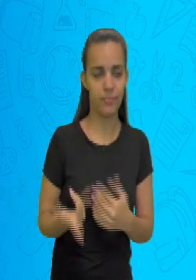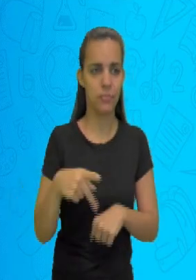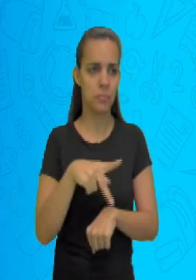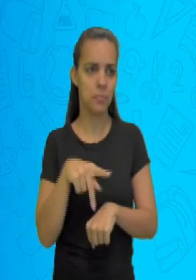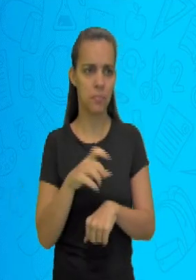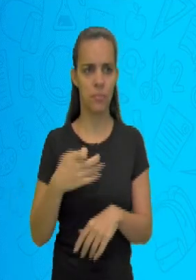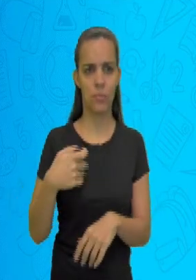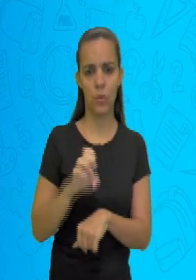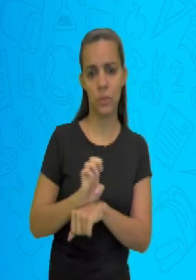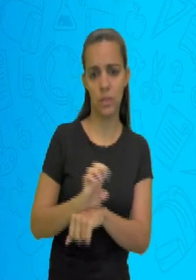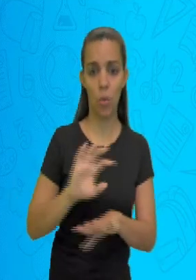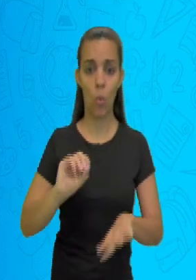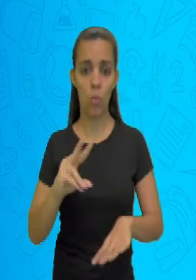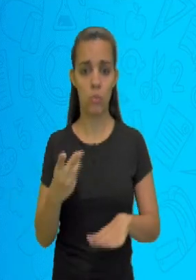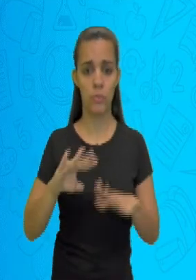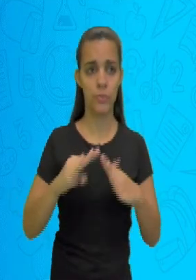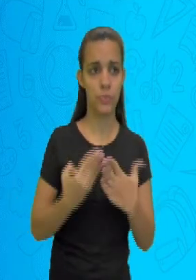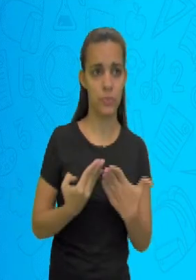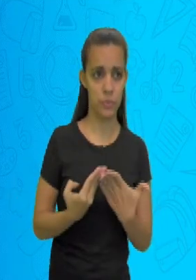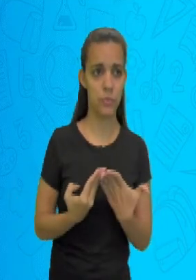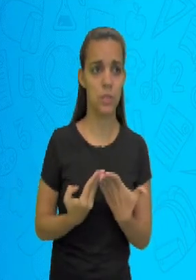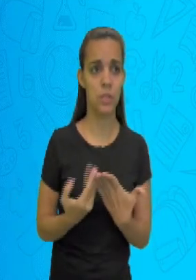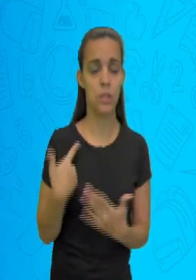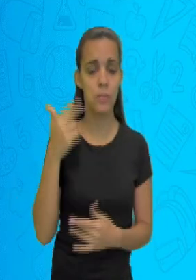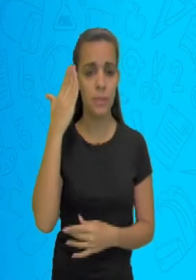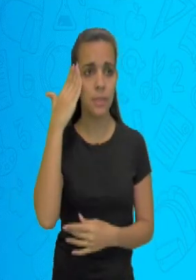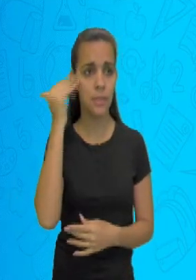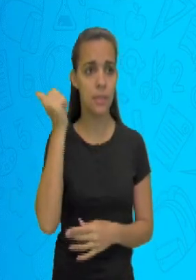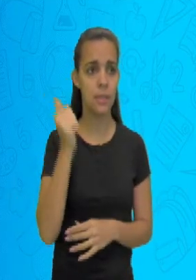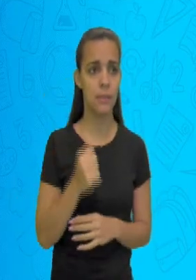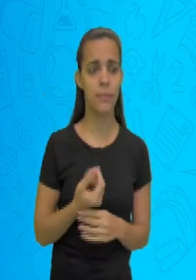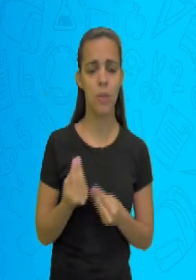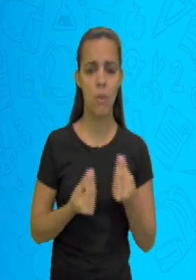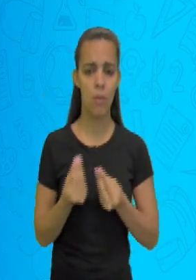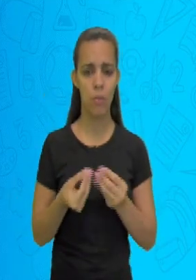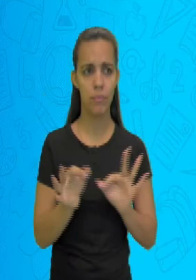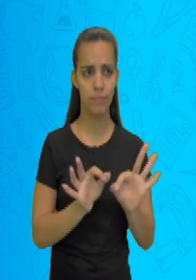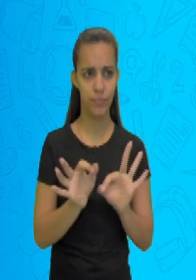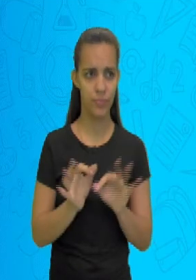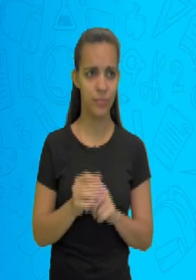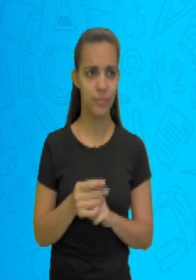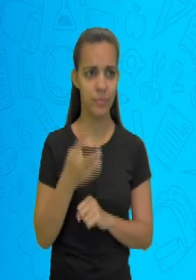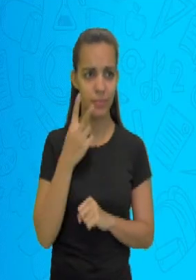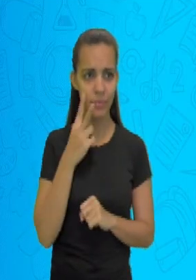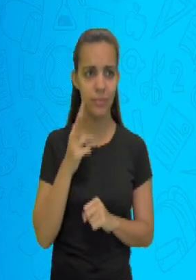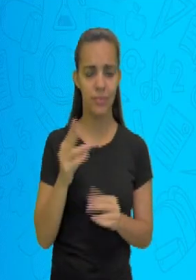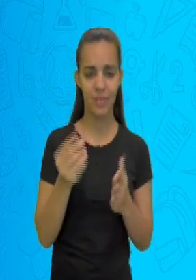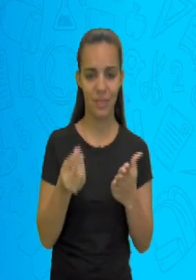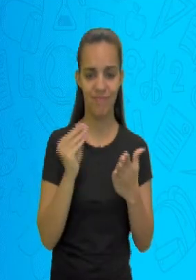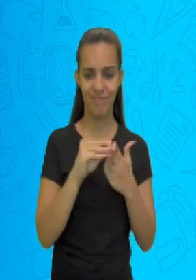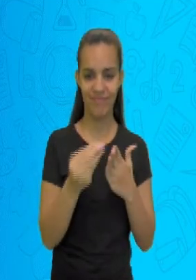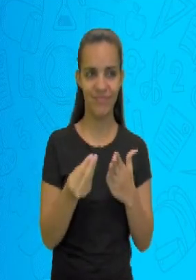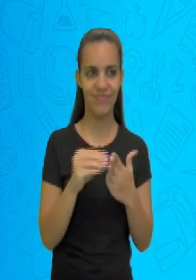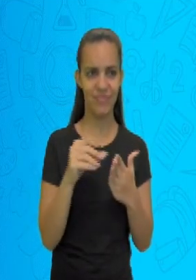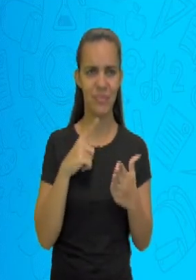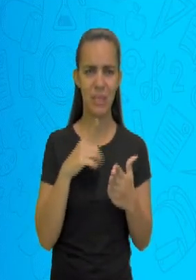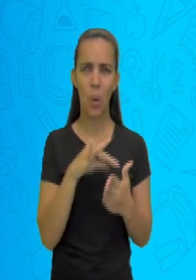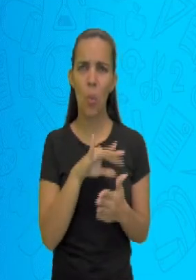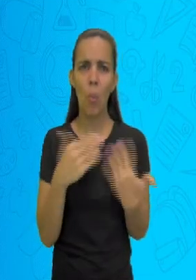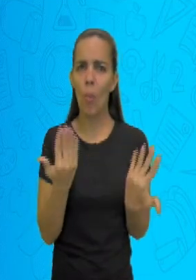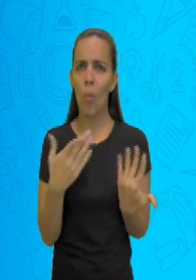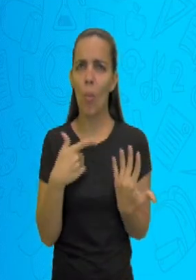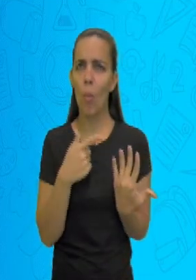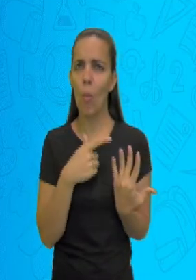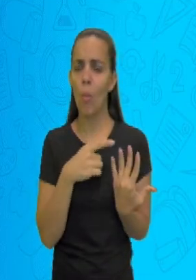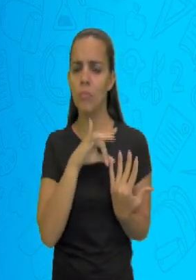da escola. Então, a gente precisa também saber a qual calendário, quais datas aquele calendário está se referindo.